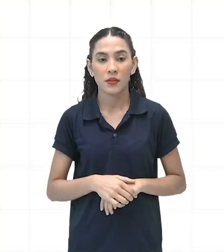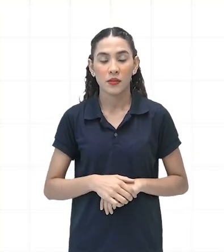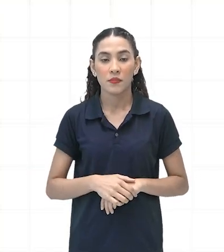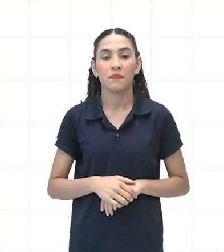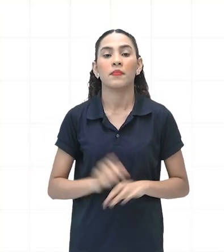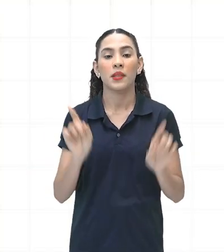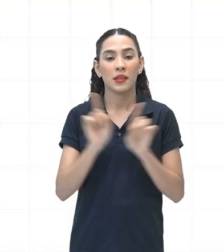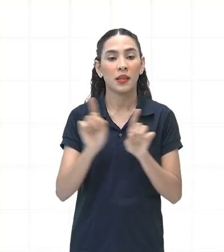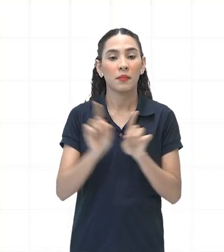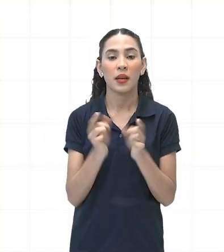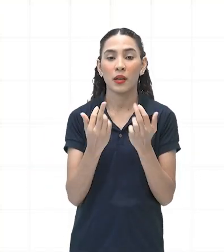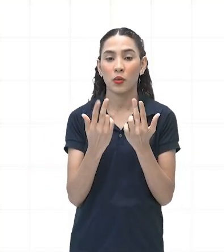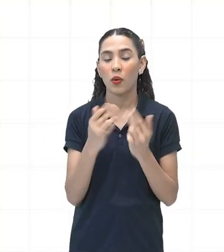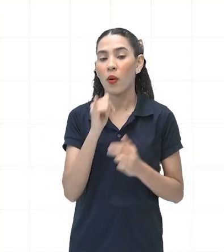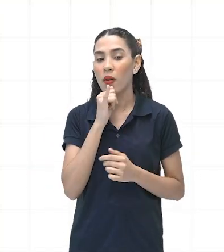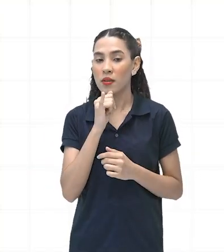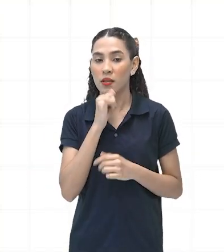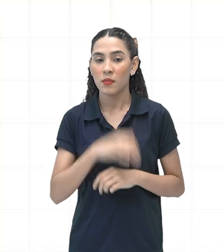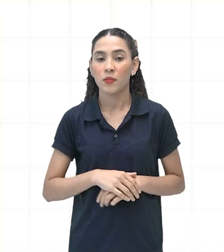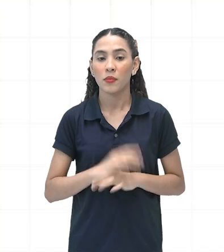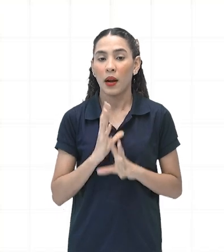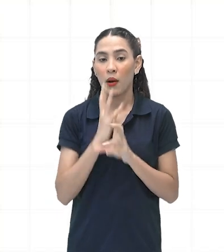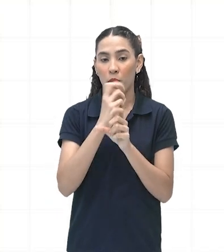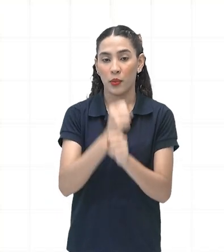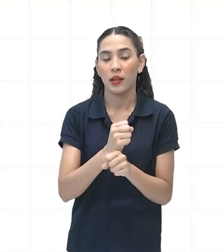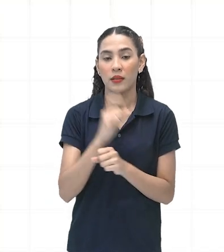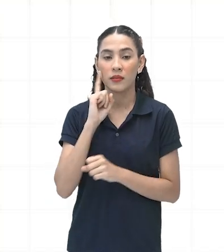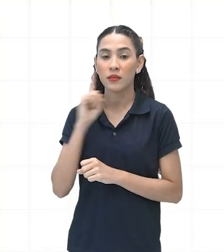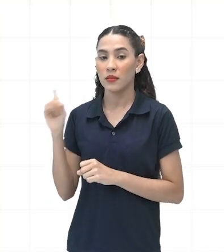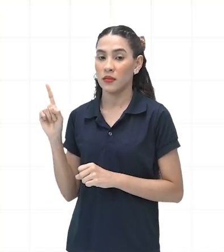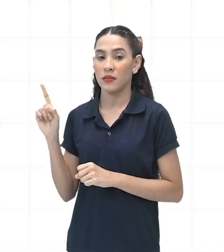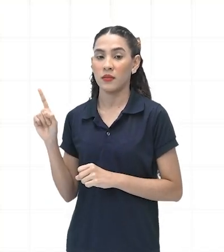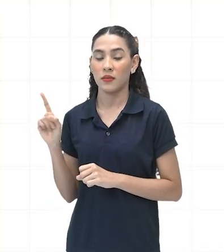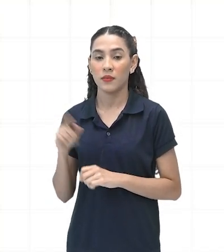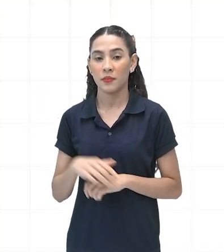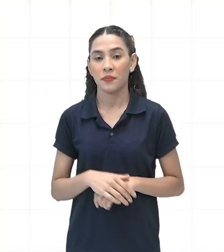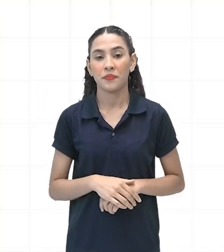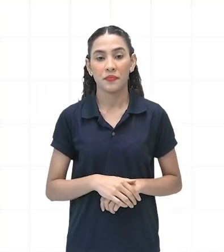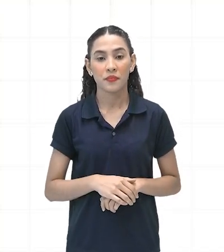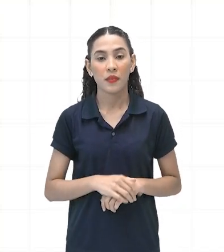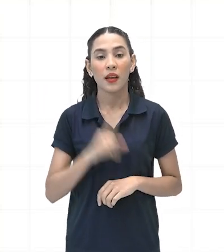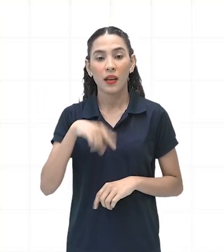Da mesma forma, se eu quero calcular essa área, essa região